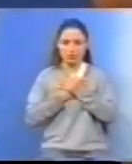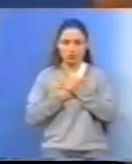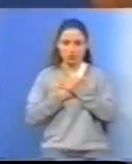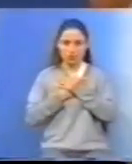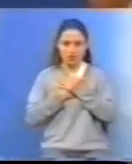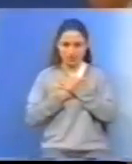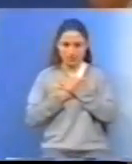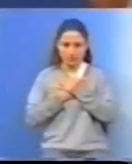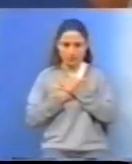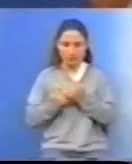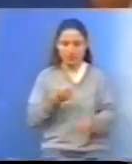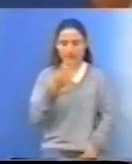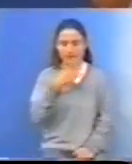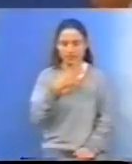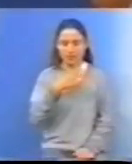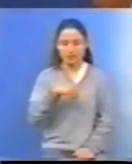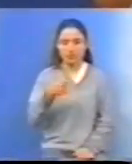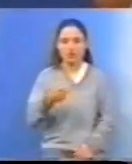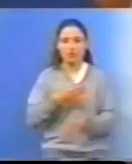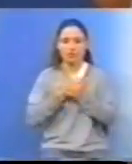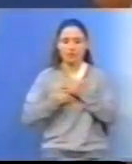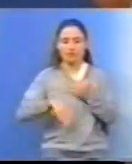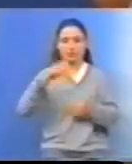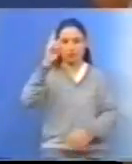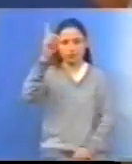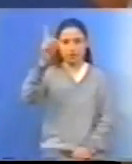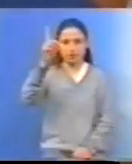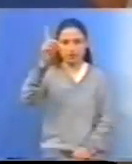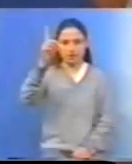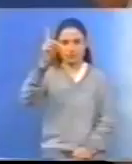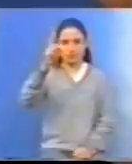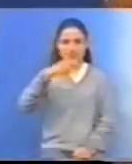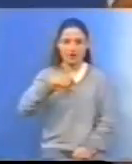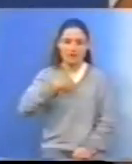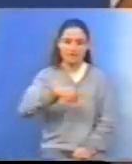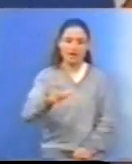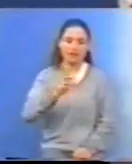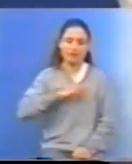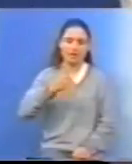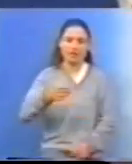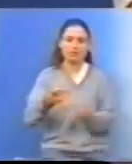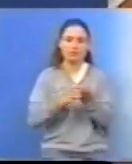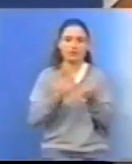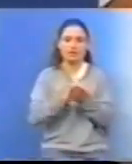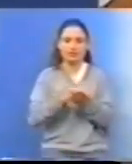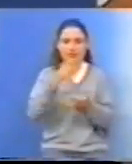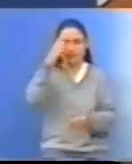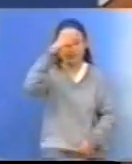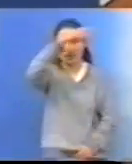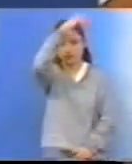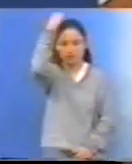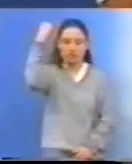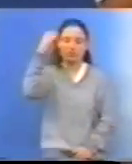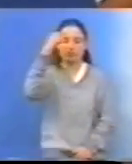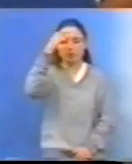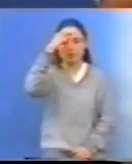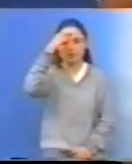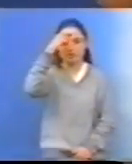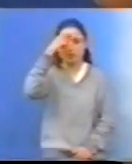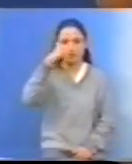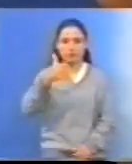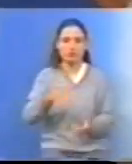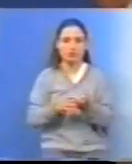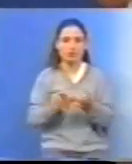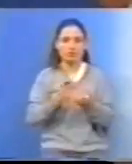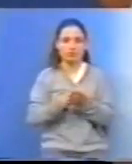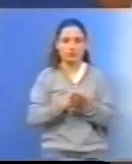única experiência sexual antes do casamento, por causa de más companhias, que uma noite